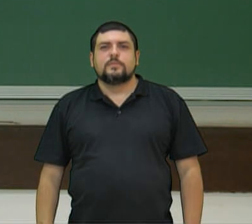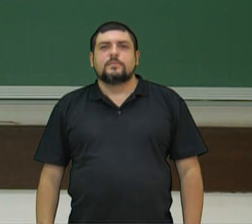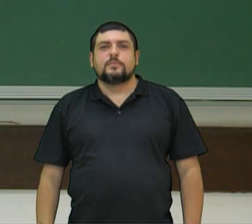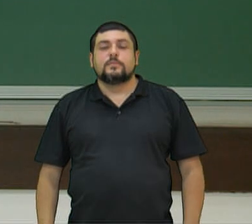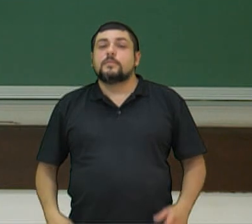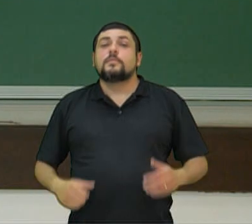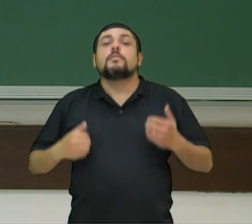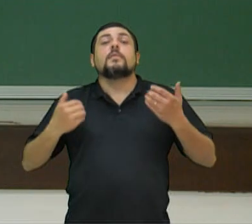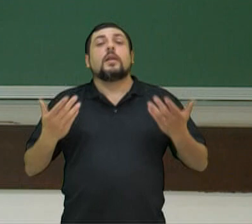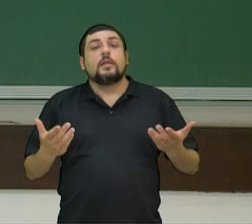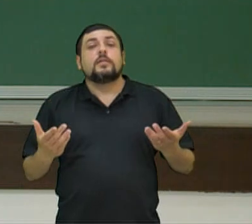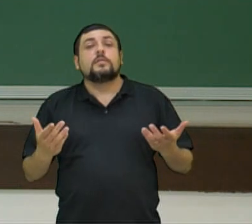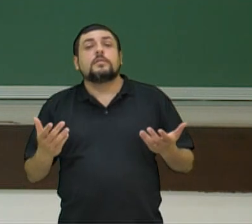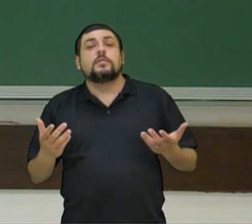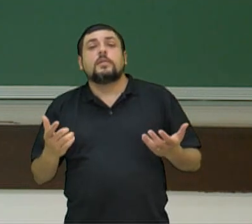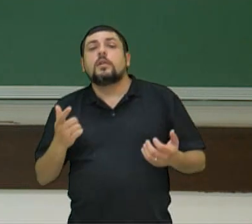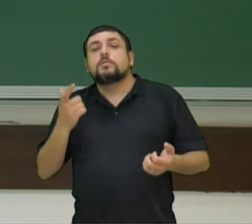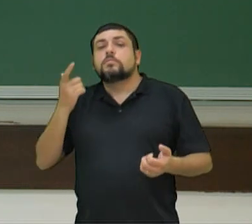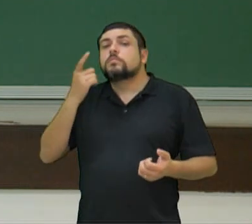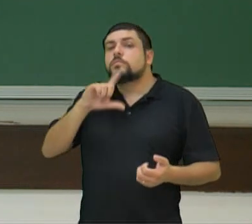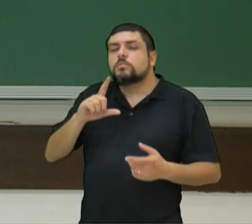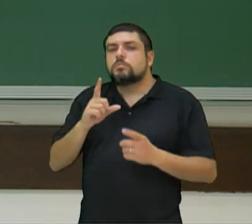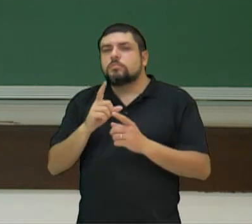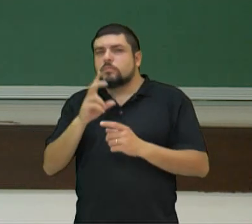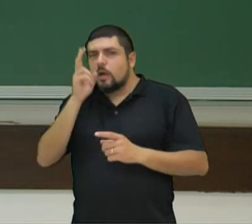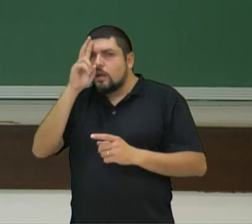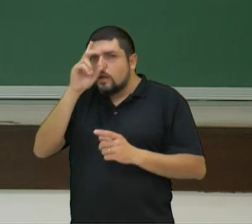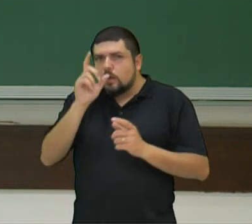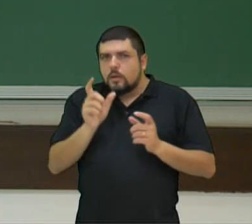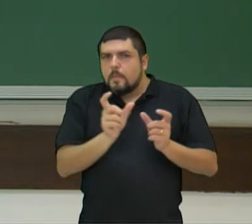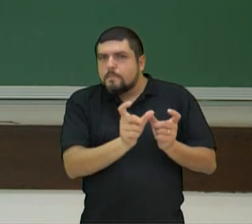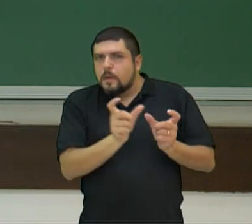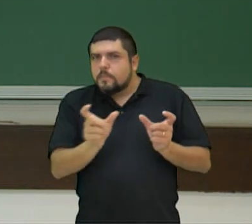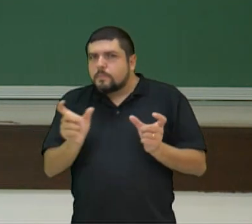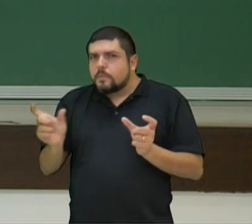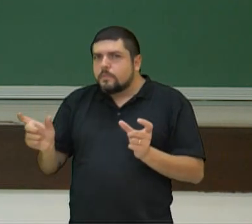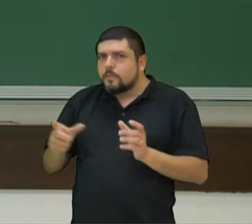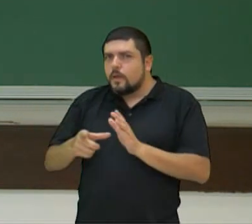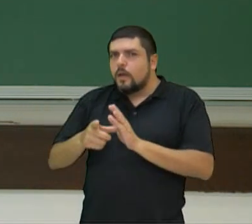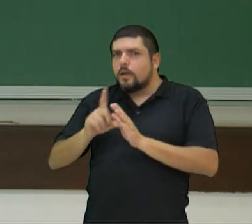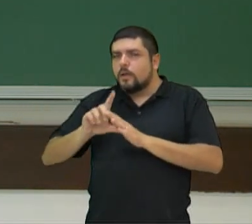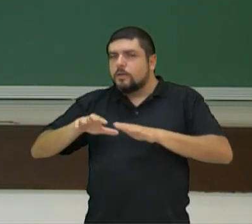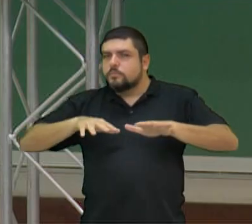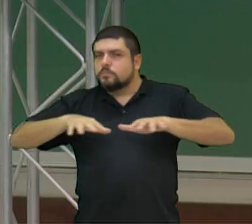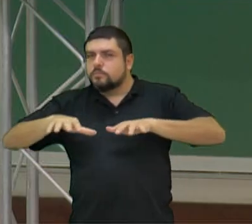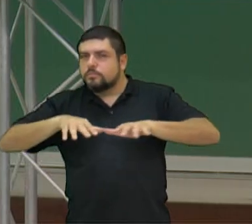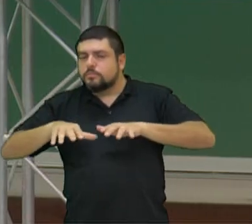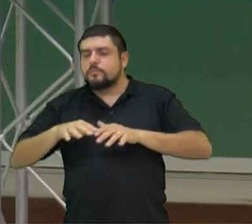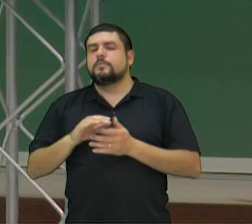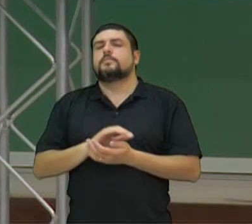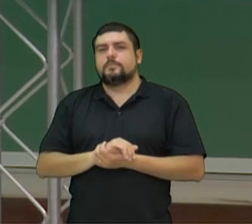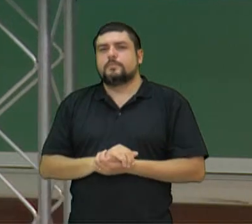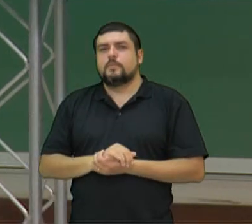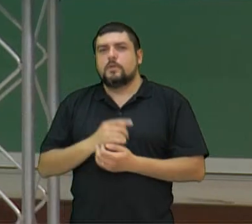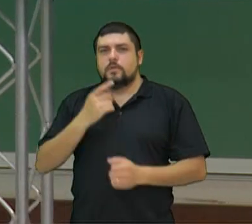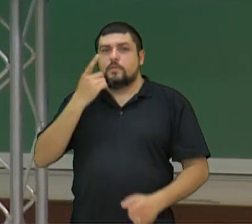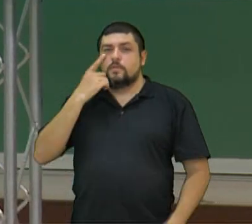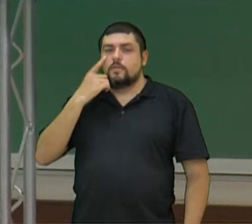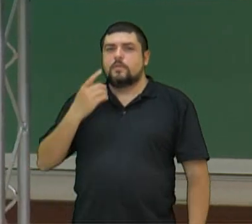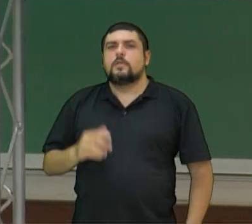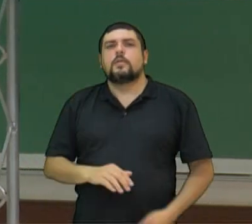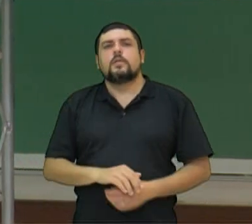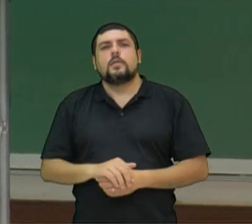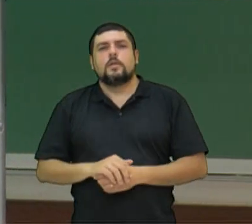E aí, você conseguiu identificar os movimentos básicos ali na nossa questão? Vamos dar uma olhadinha então? Então lá, ó.